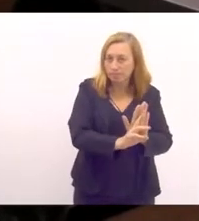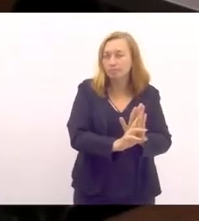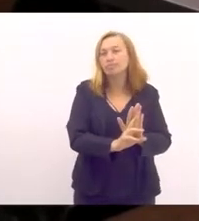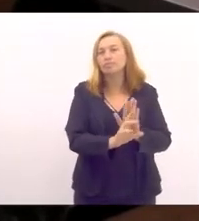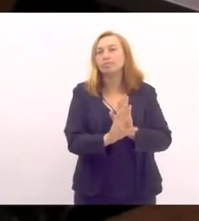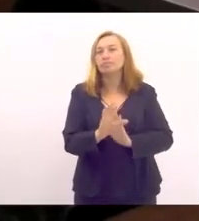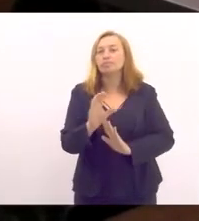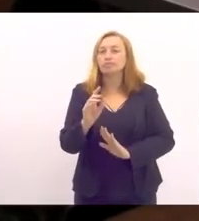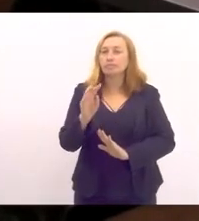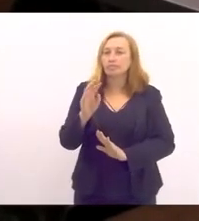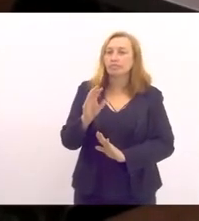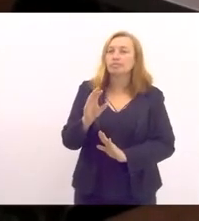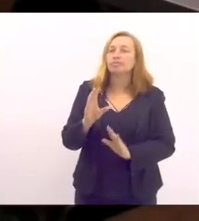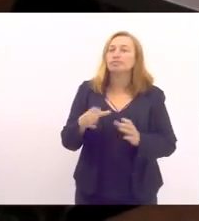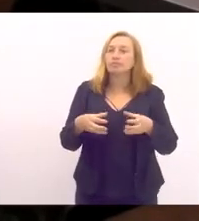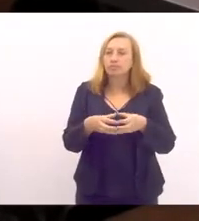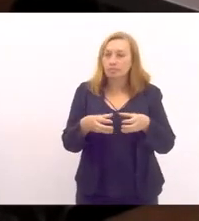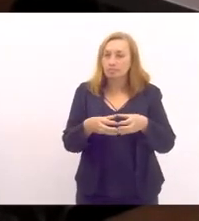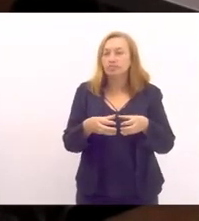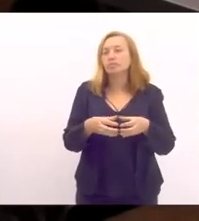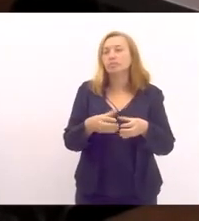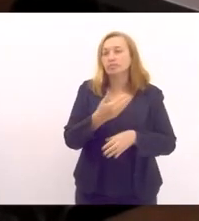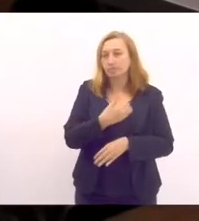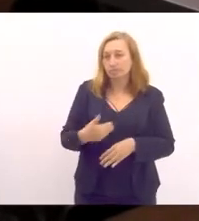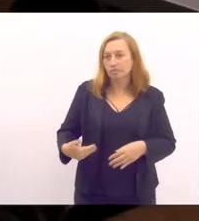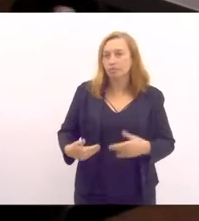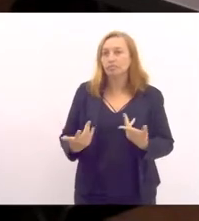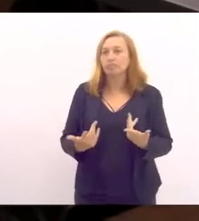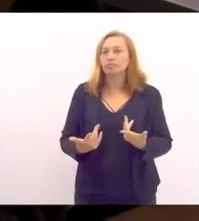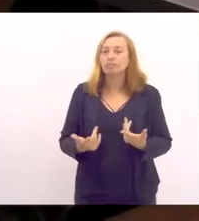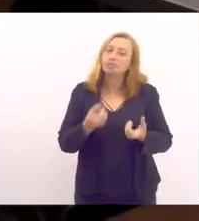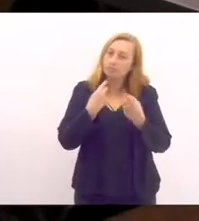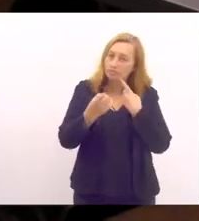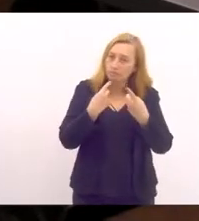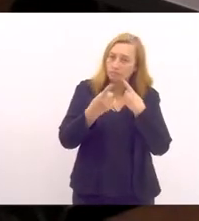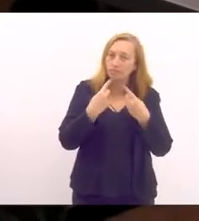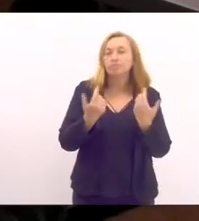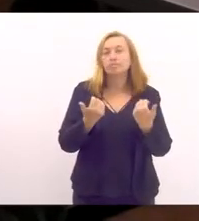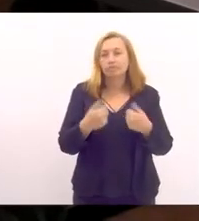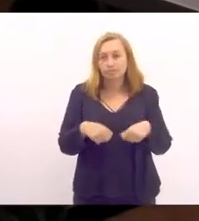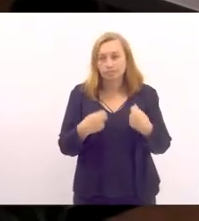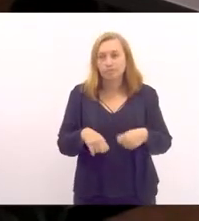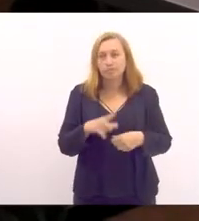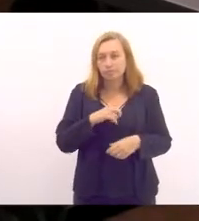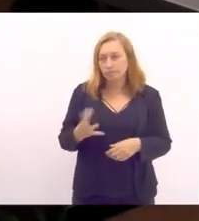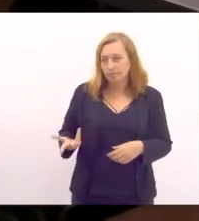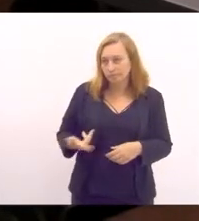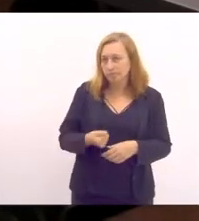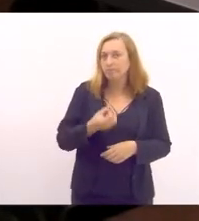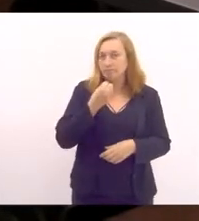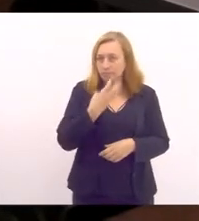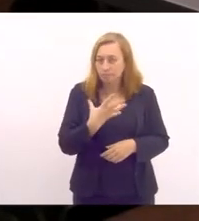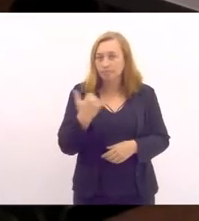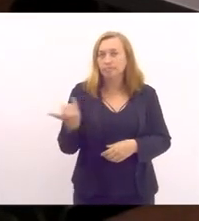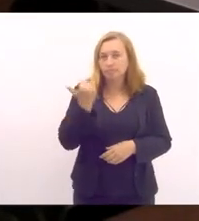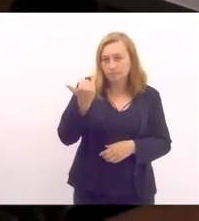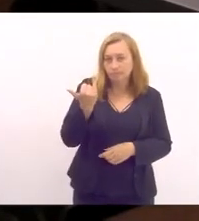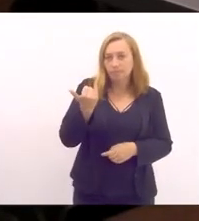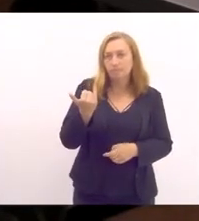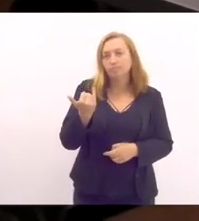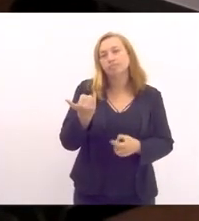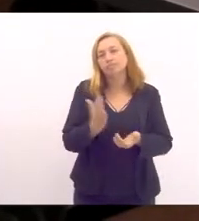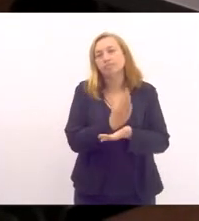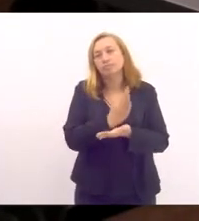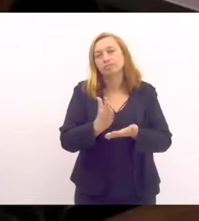bancada governamental precisam ter do outro lado, porque se a gente vai estar discutindo... A paridade sempre é boa e importante, e em